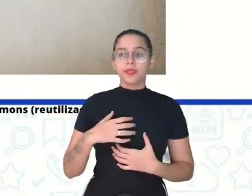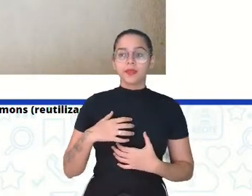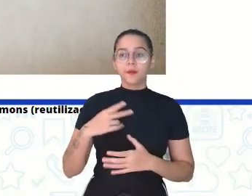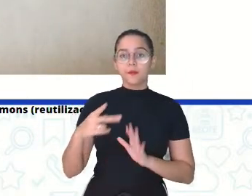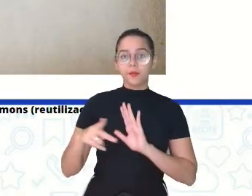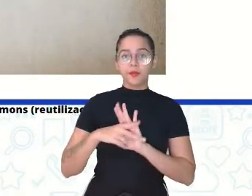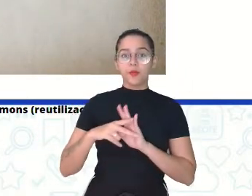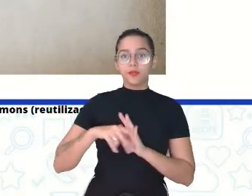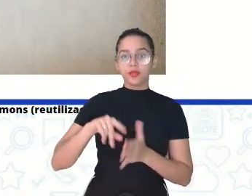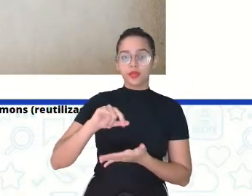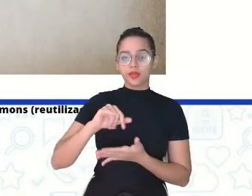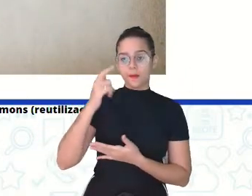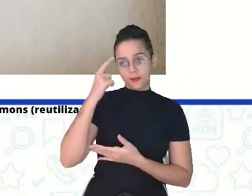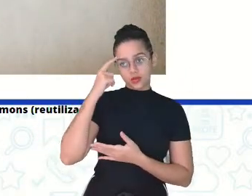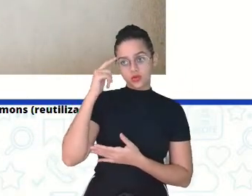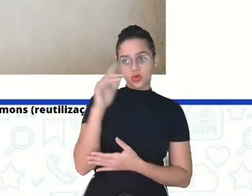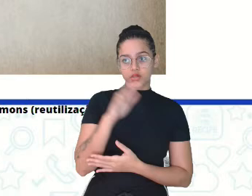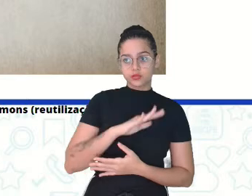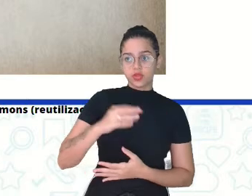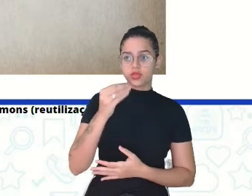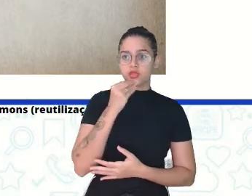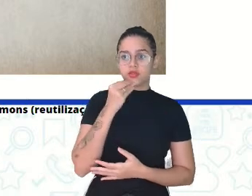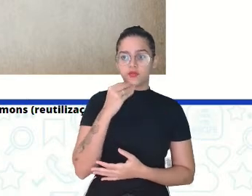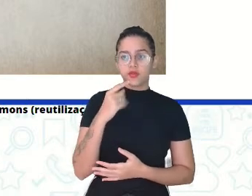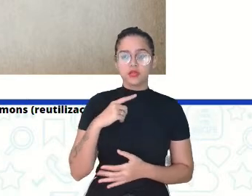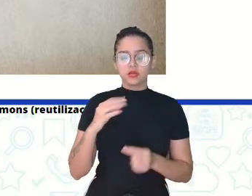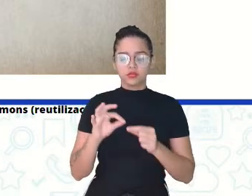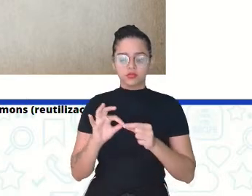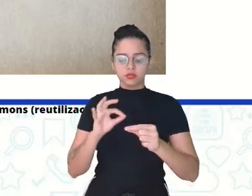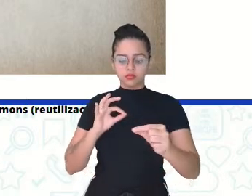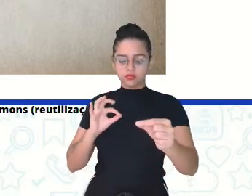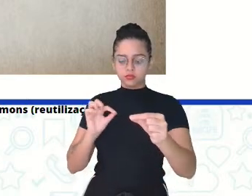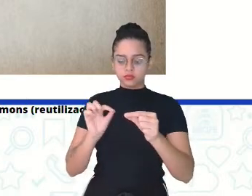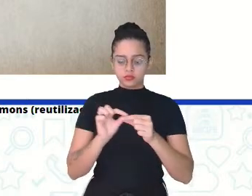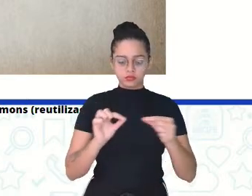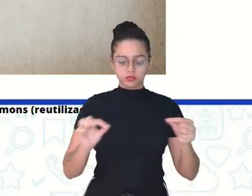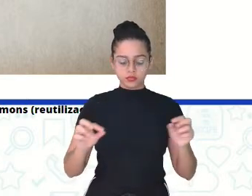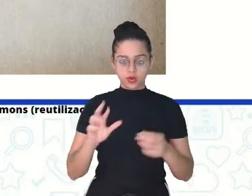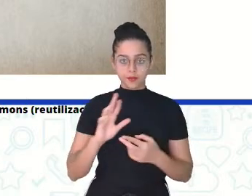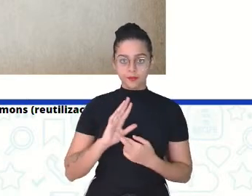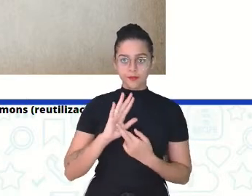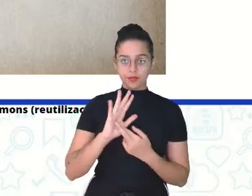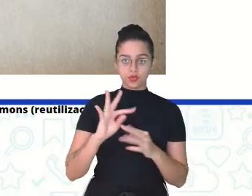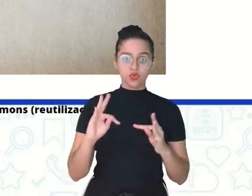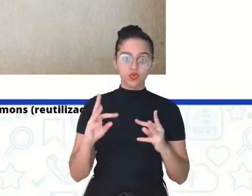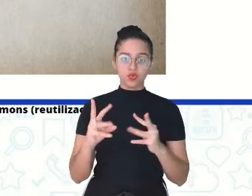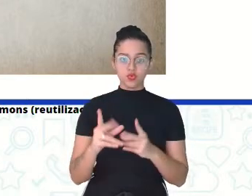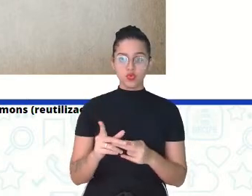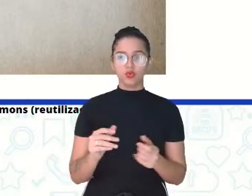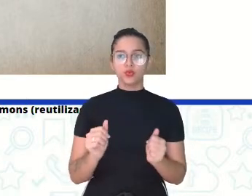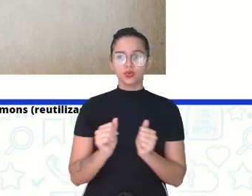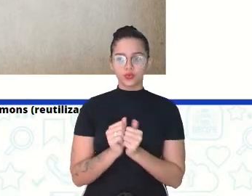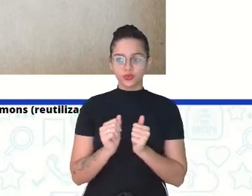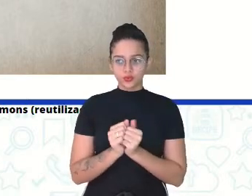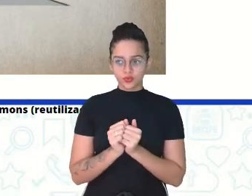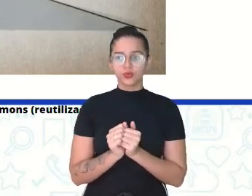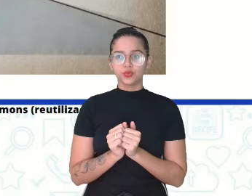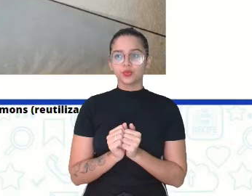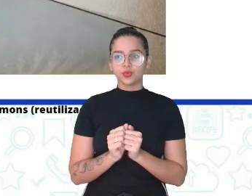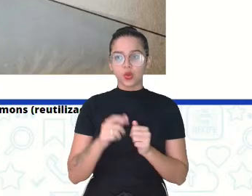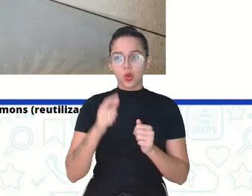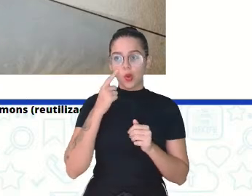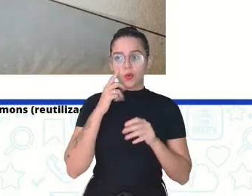Costa pensou que o espaço deveria ter uma escala adequada para representar toda a coletividade. Uma larga